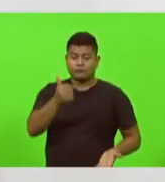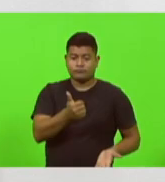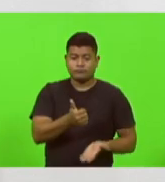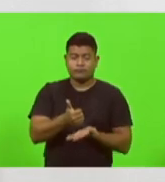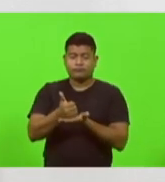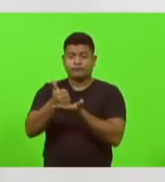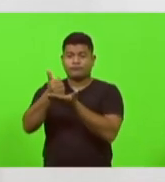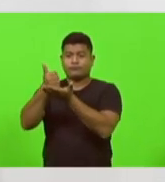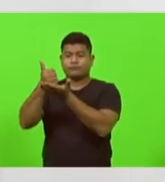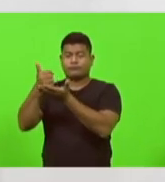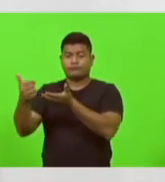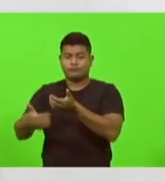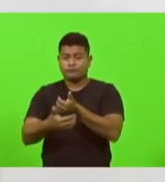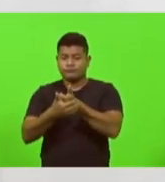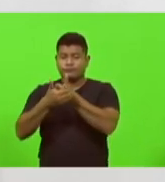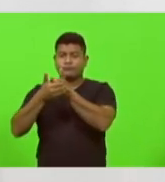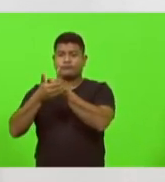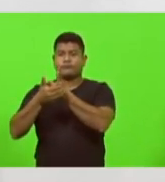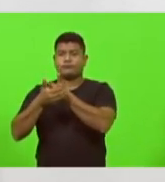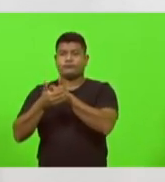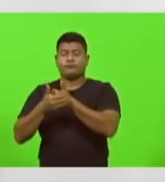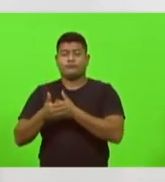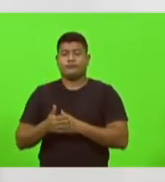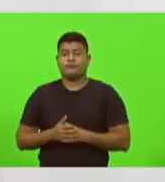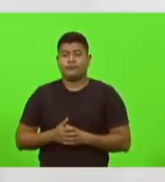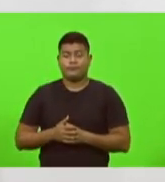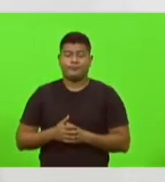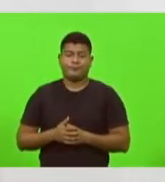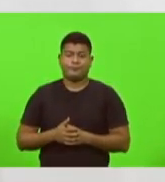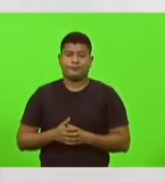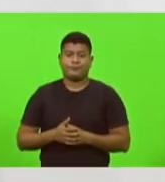na glória eterna.